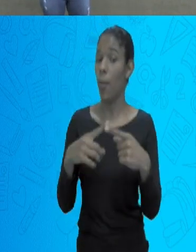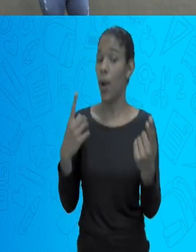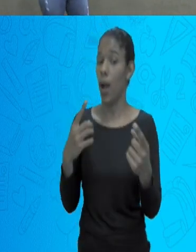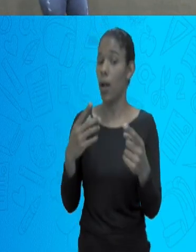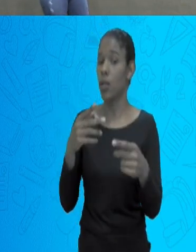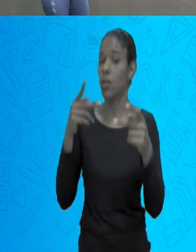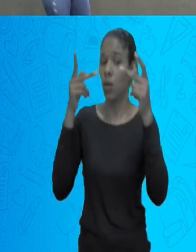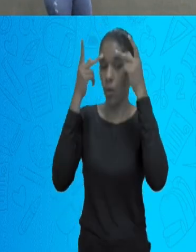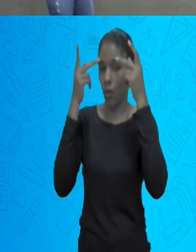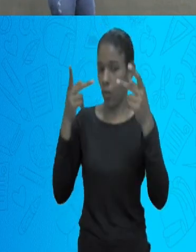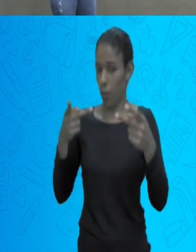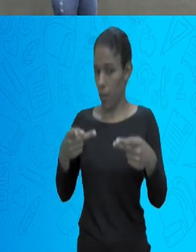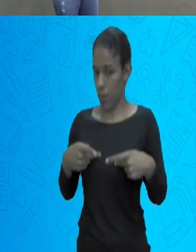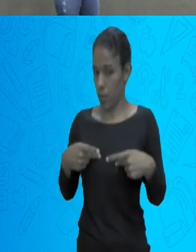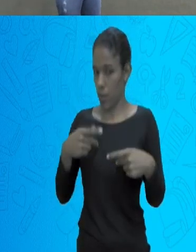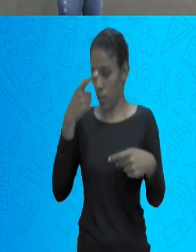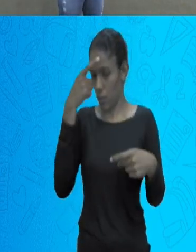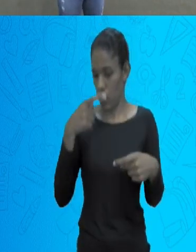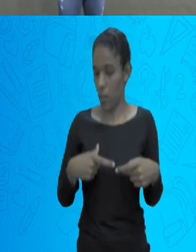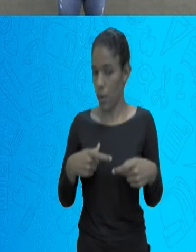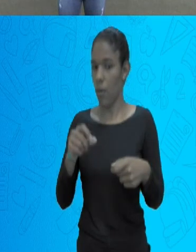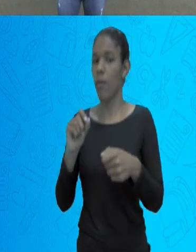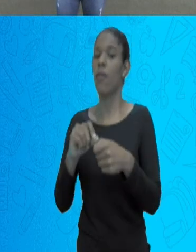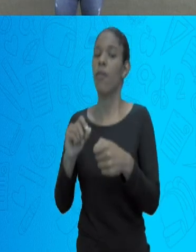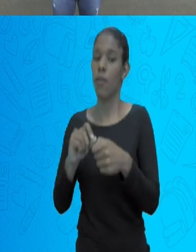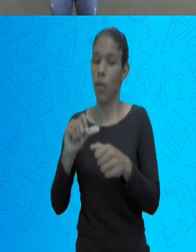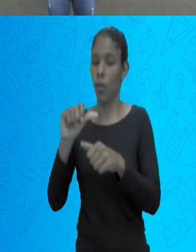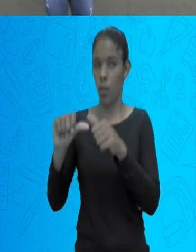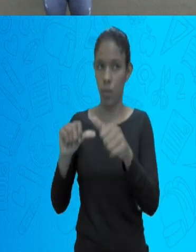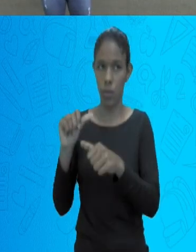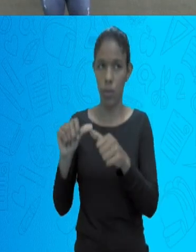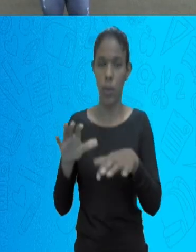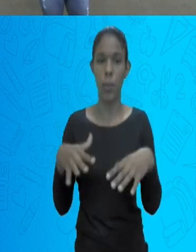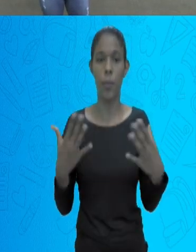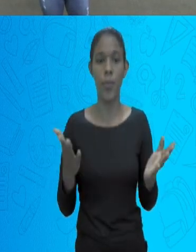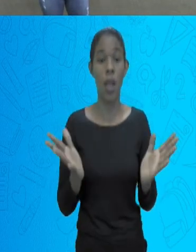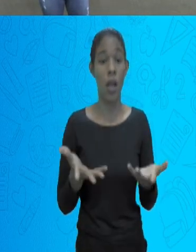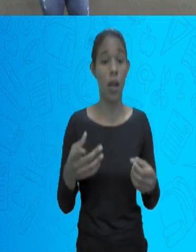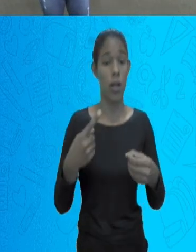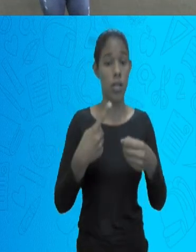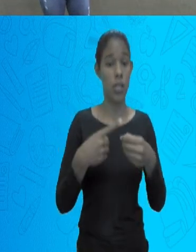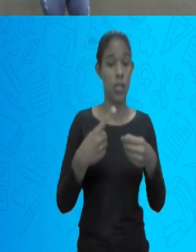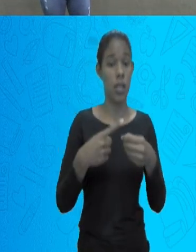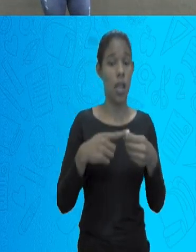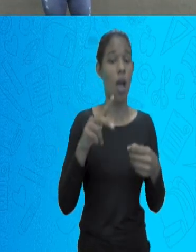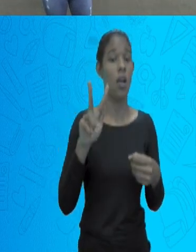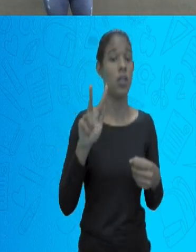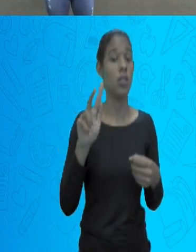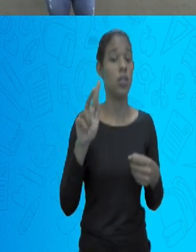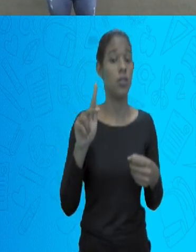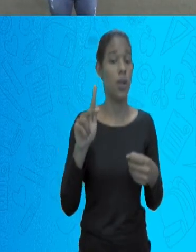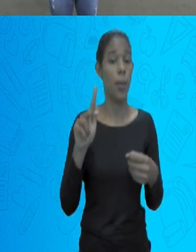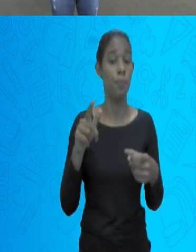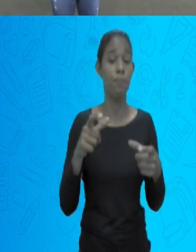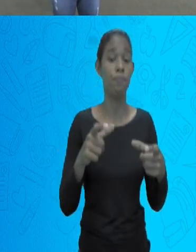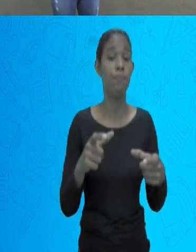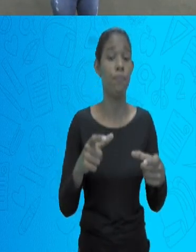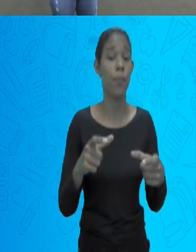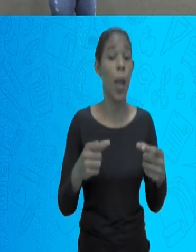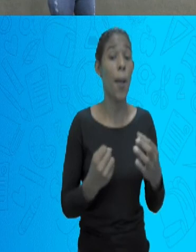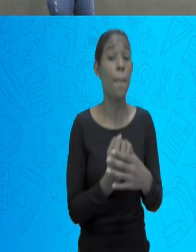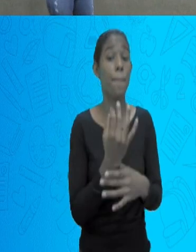intervenção. Agora a gente tem aqui, cidade de Governador Valadares, olha lá, é uma paisagem natural ou uma